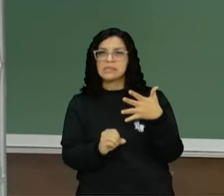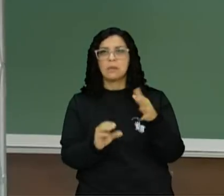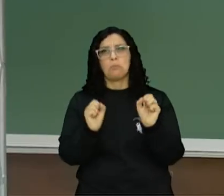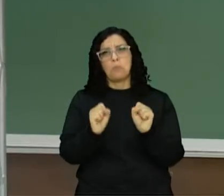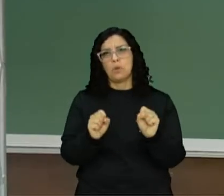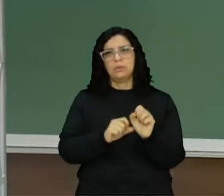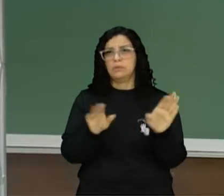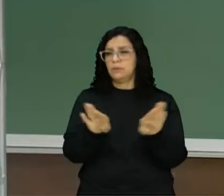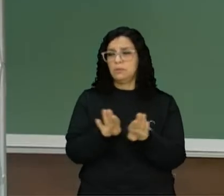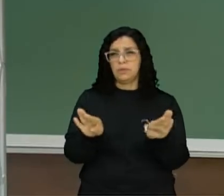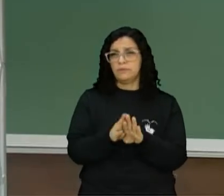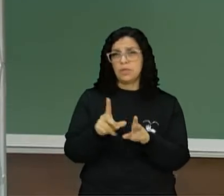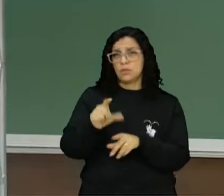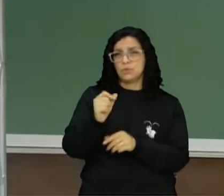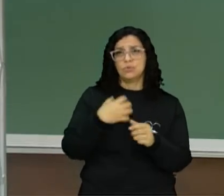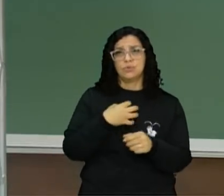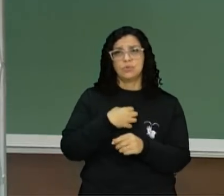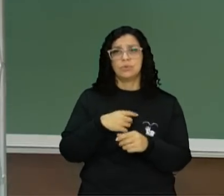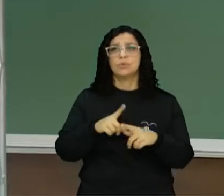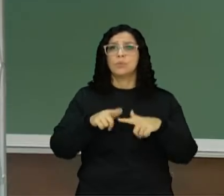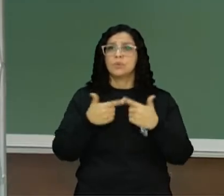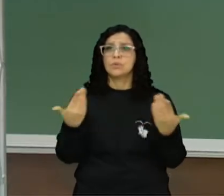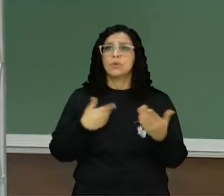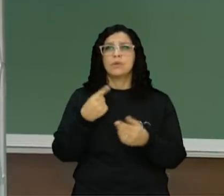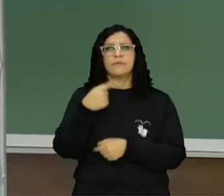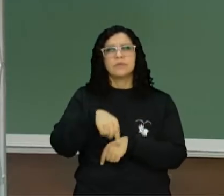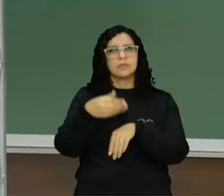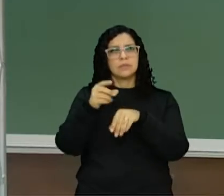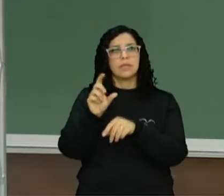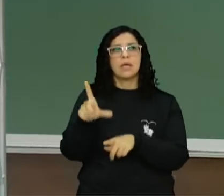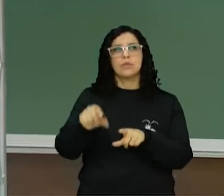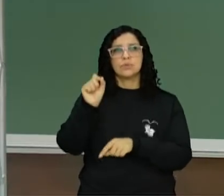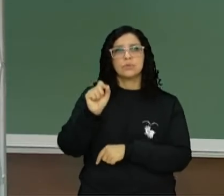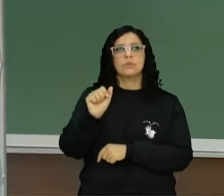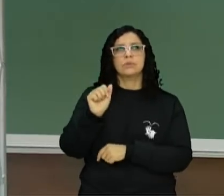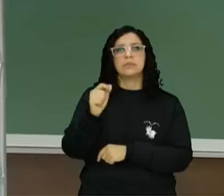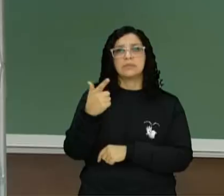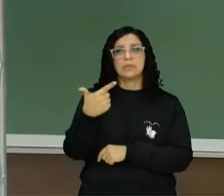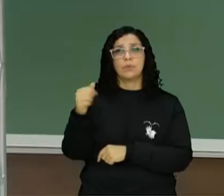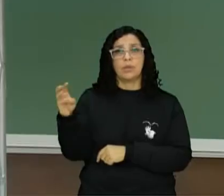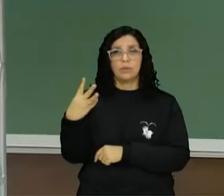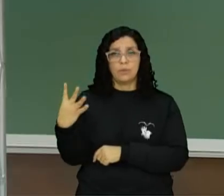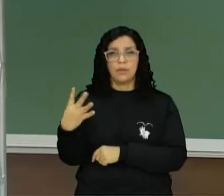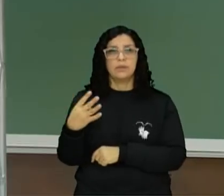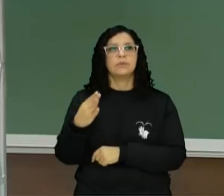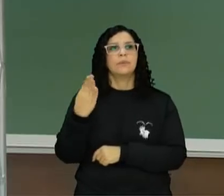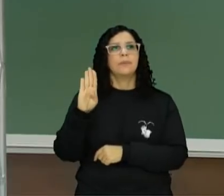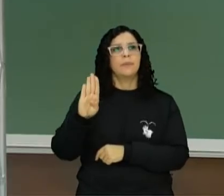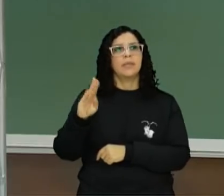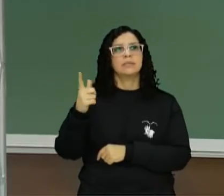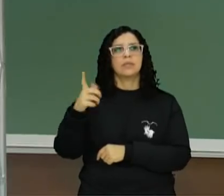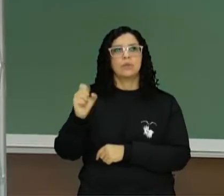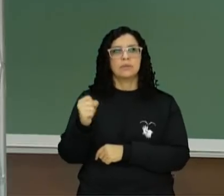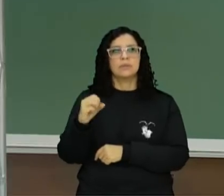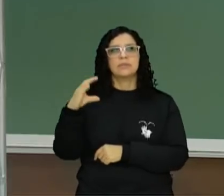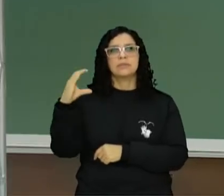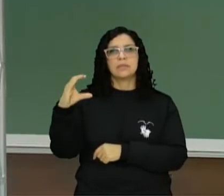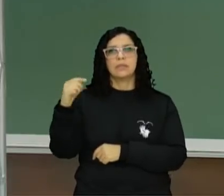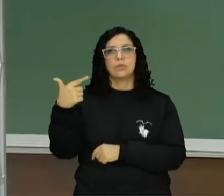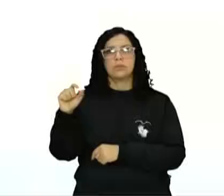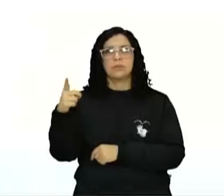60, tanto faz, tá? Então, vou deixar aí, as opções são 144,